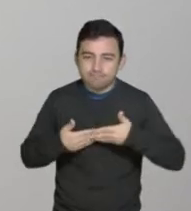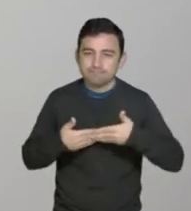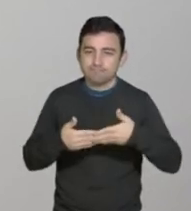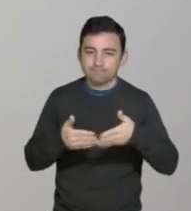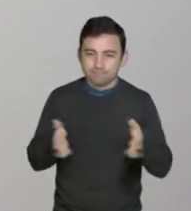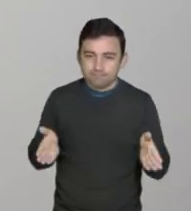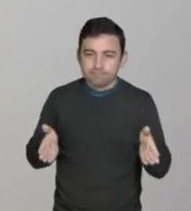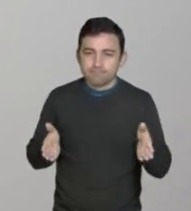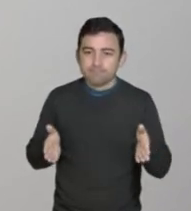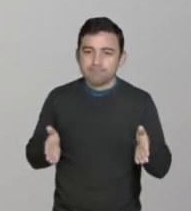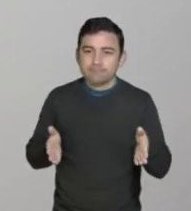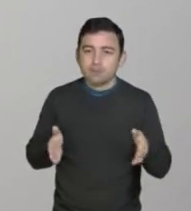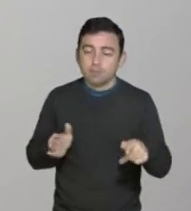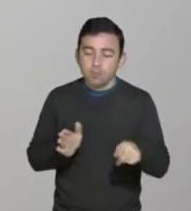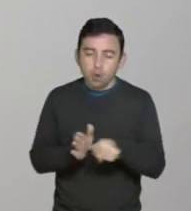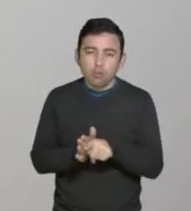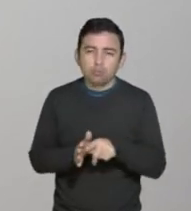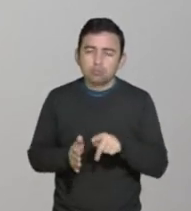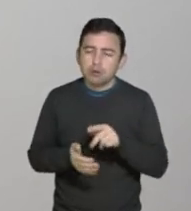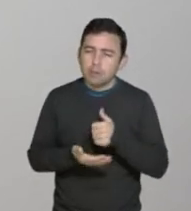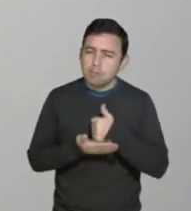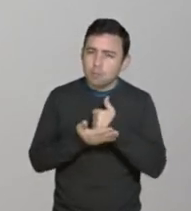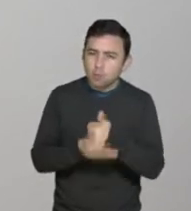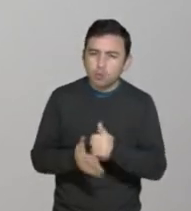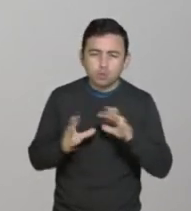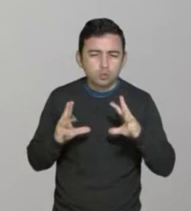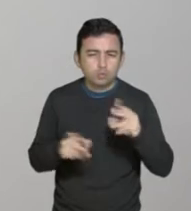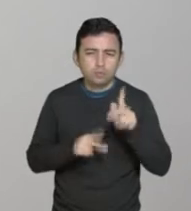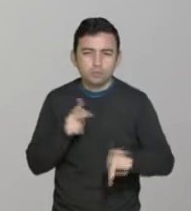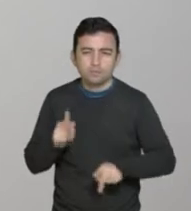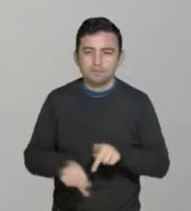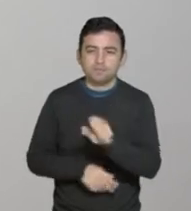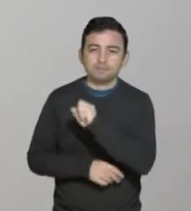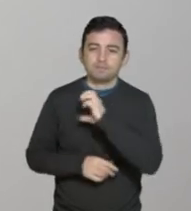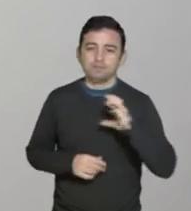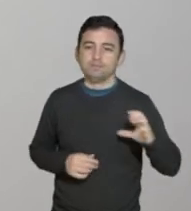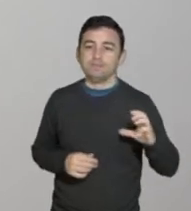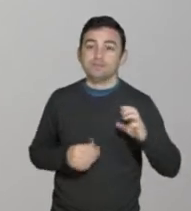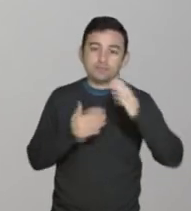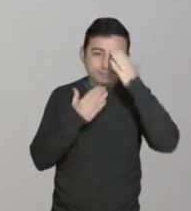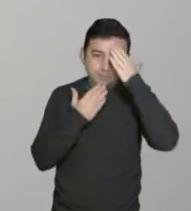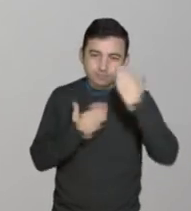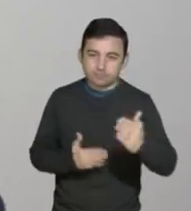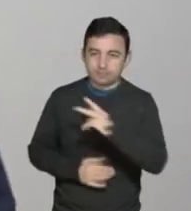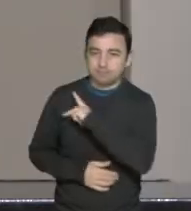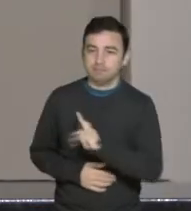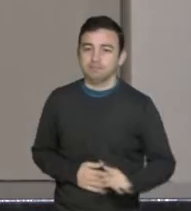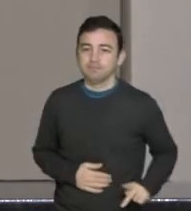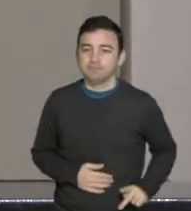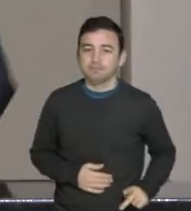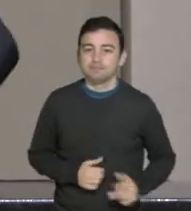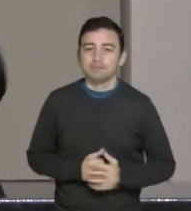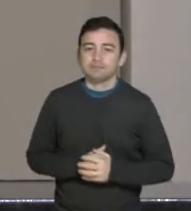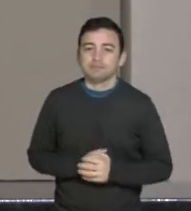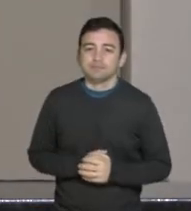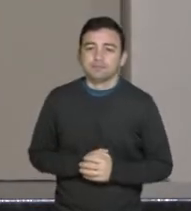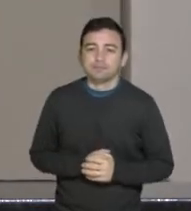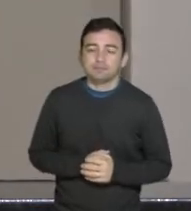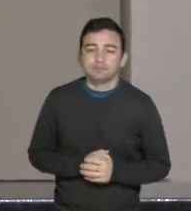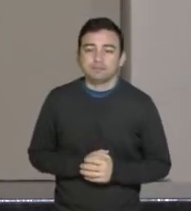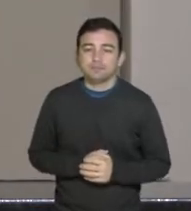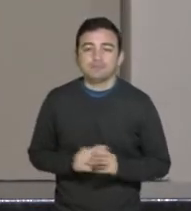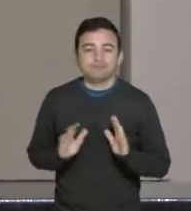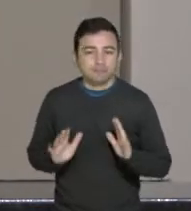sanitária para o bem de todos nós catarinenses. Obrigado, senhor presidente. Feita